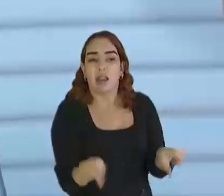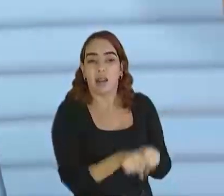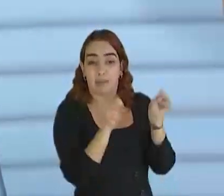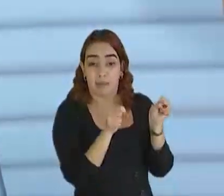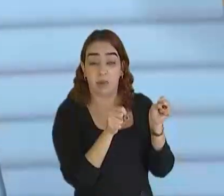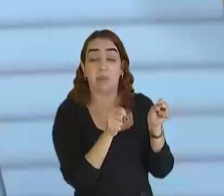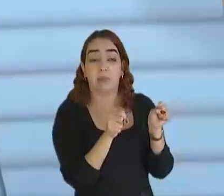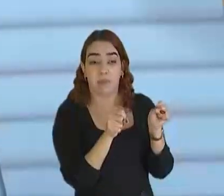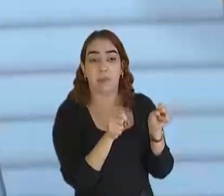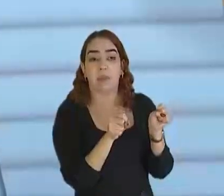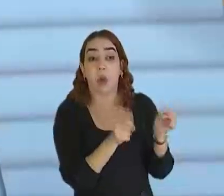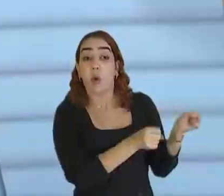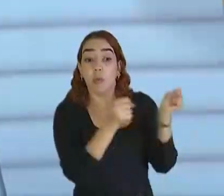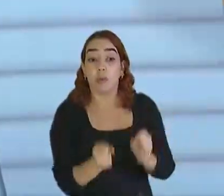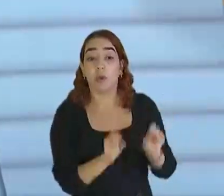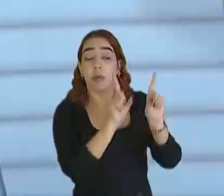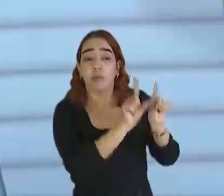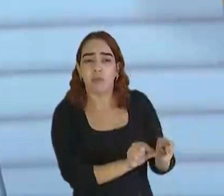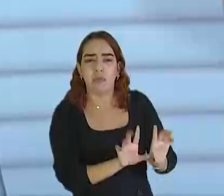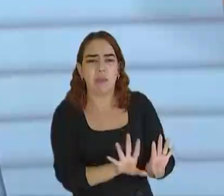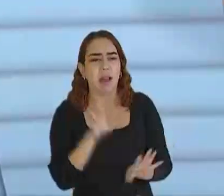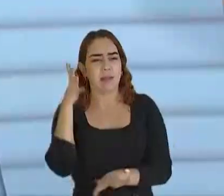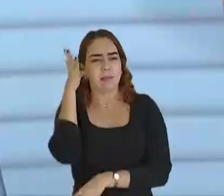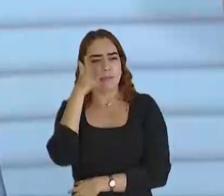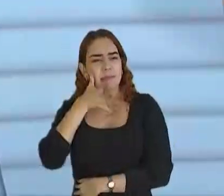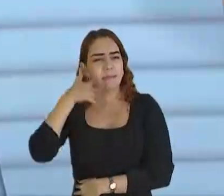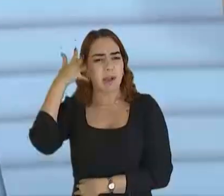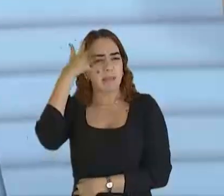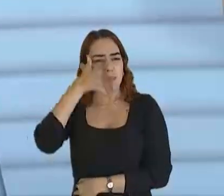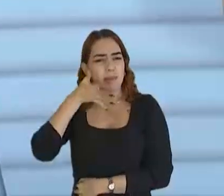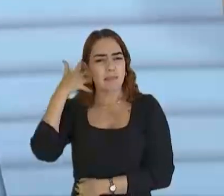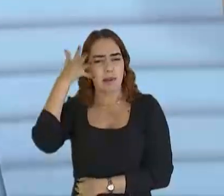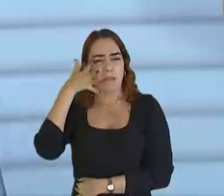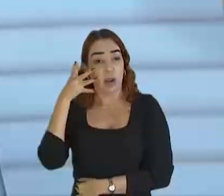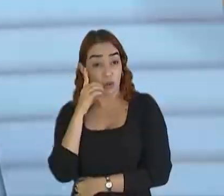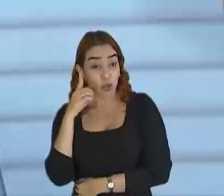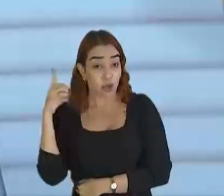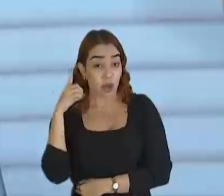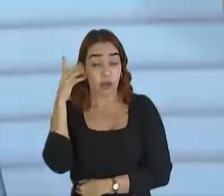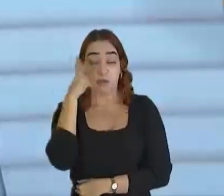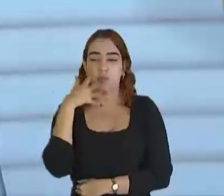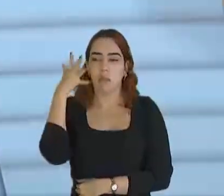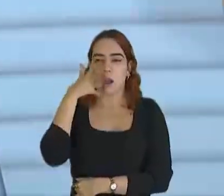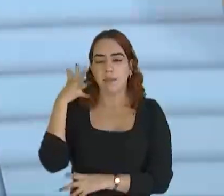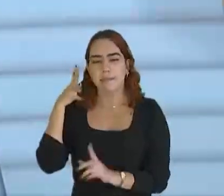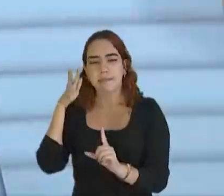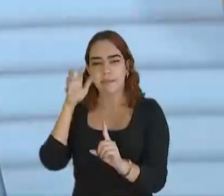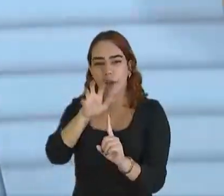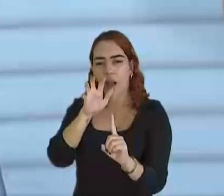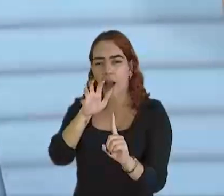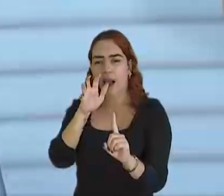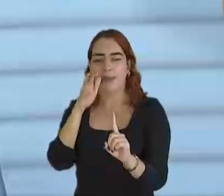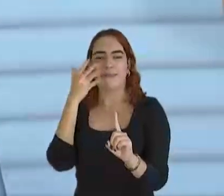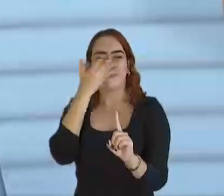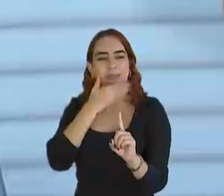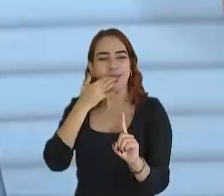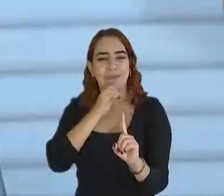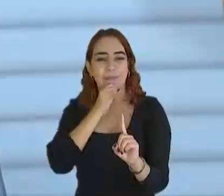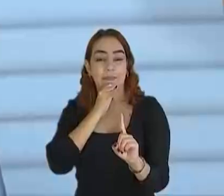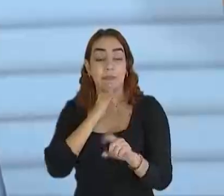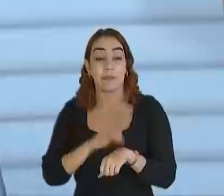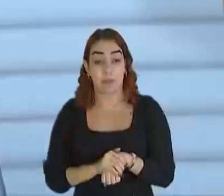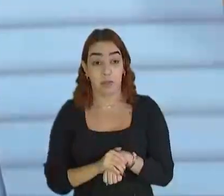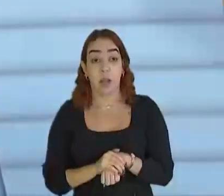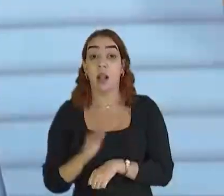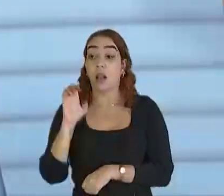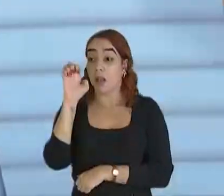E ela tem diferentes discursos, né, que tentam ganhar o eleitor, né? Por exemplo, na Europa é um